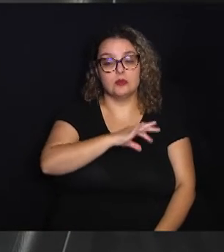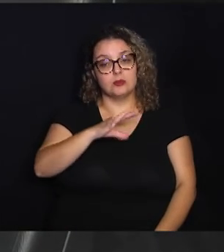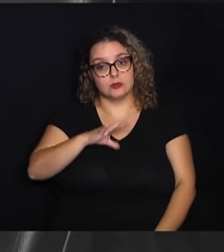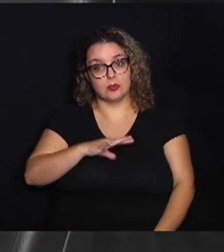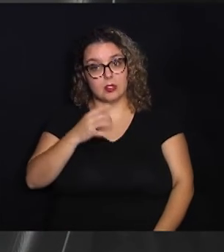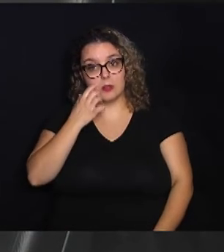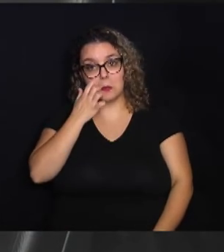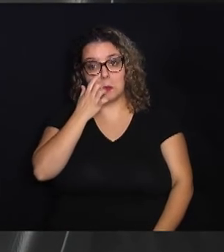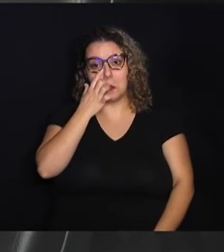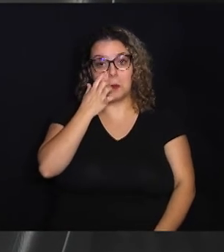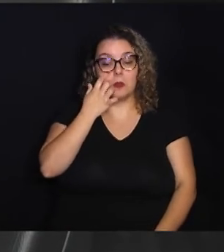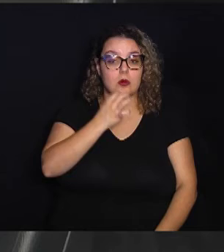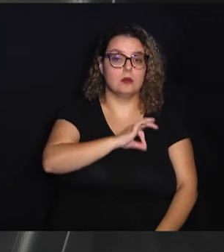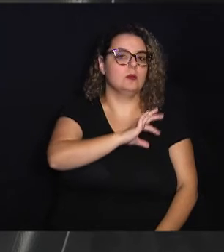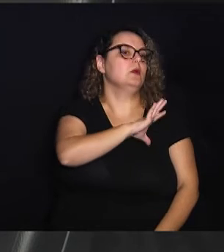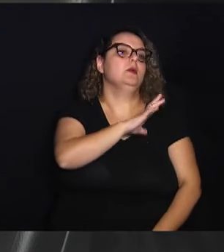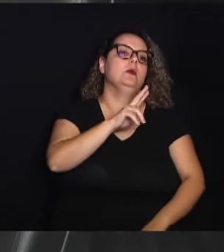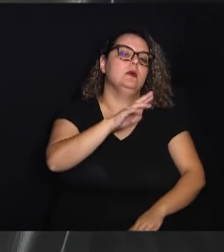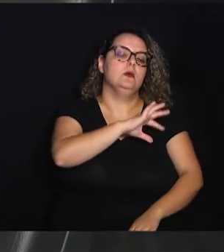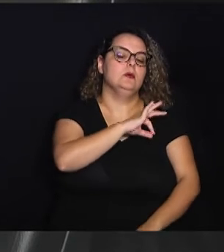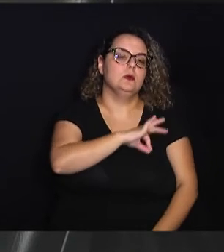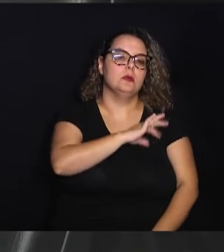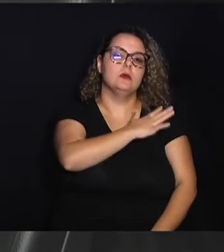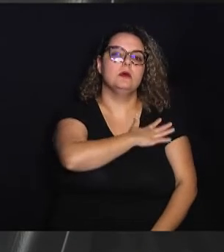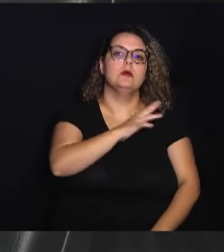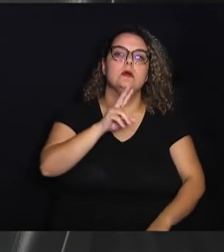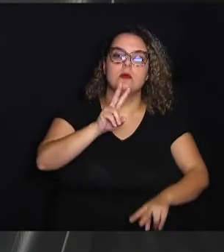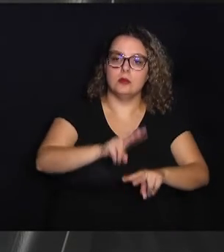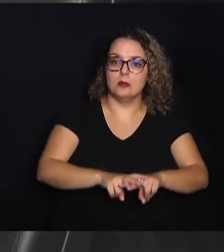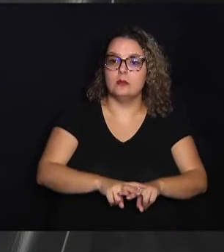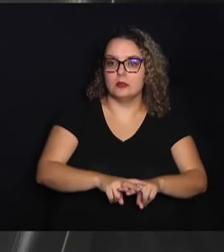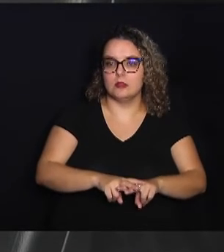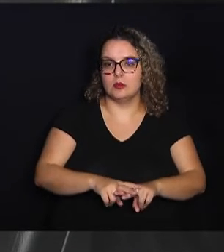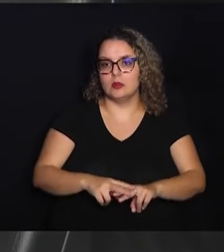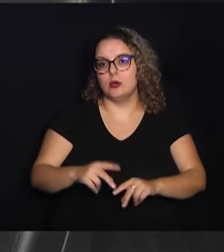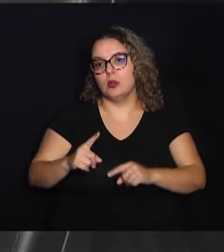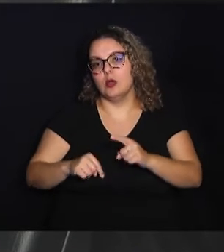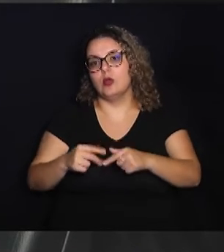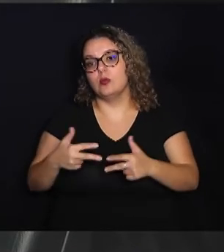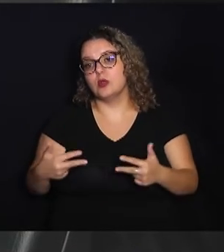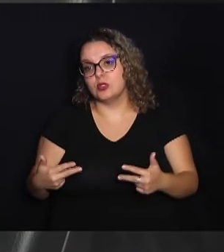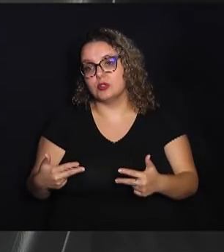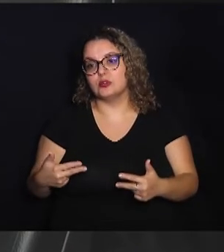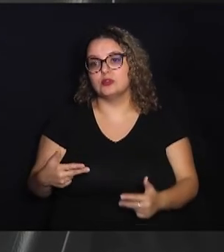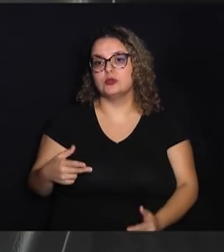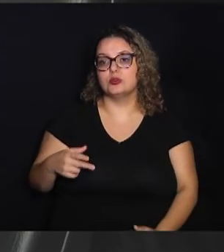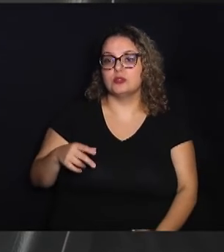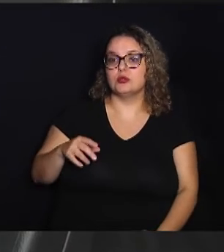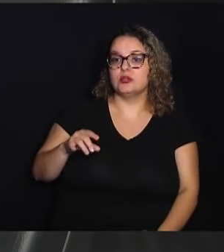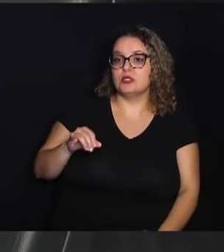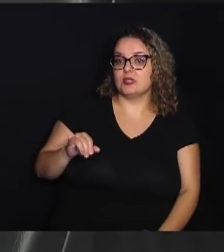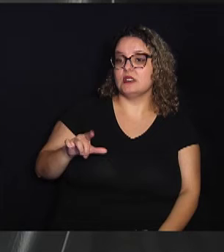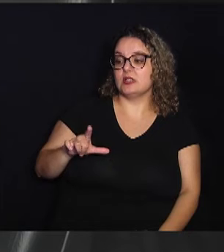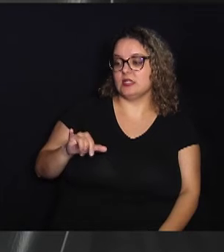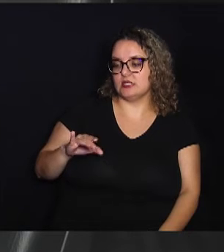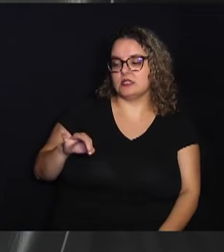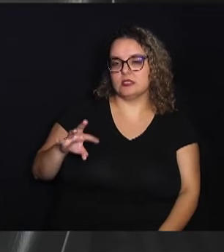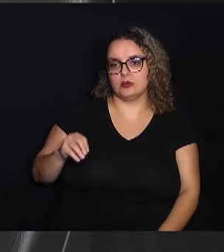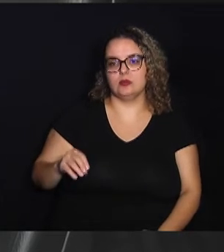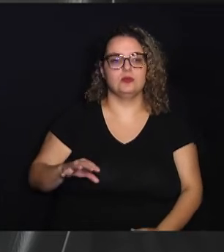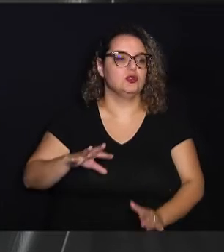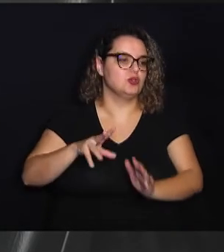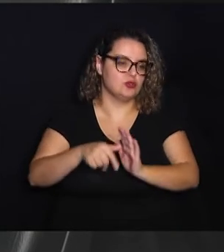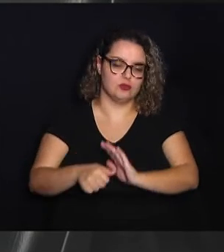fazer a prisão do indivíduo se tiver com esse veículo a gente chama produto de ilícito, né? Seja de furto, de